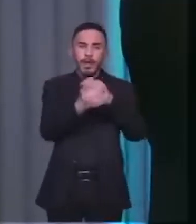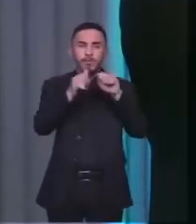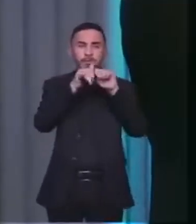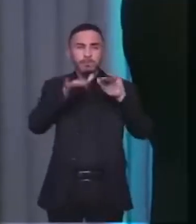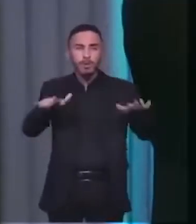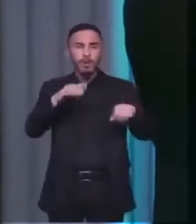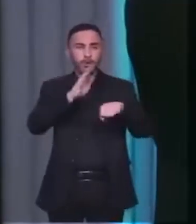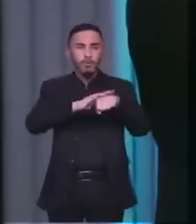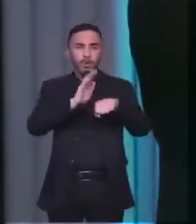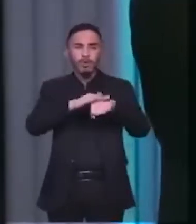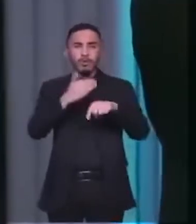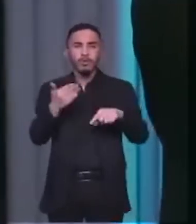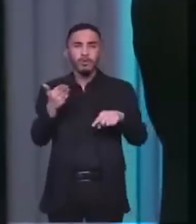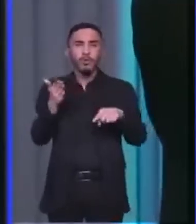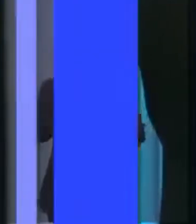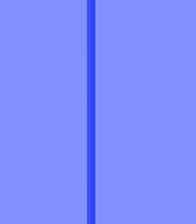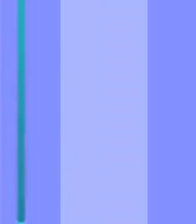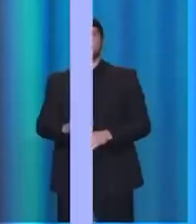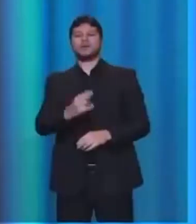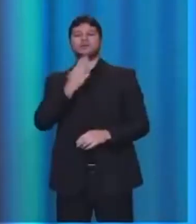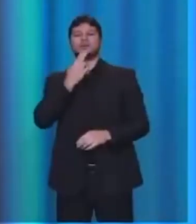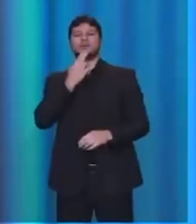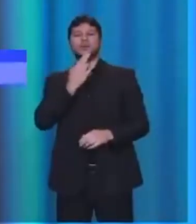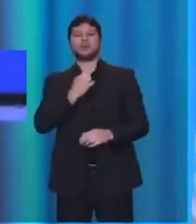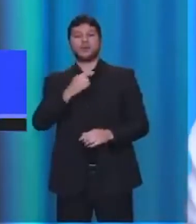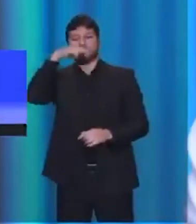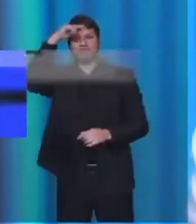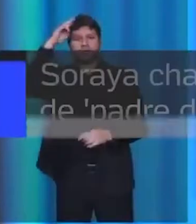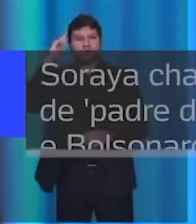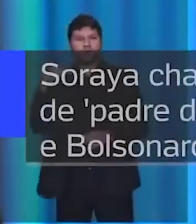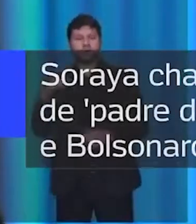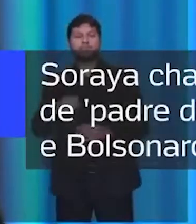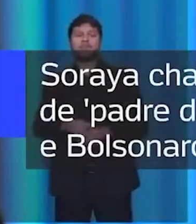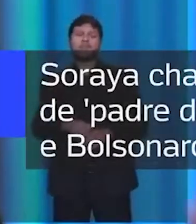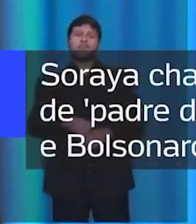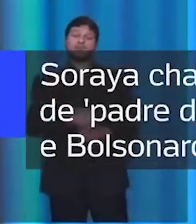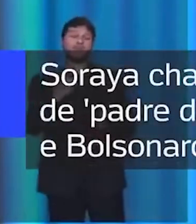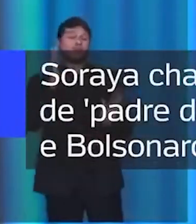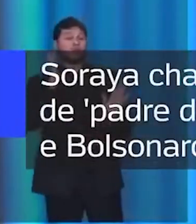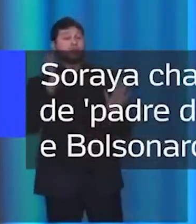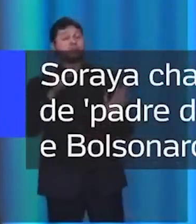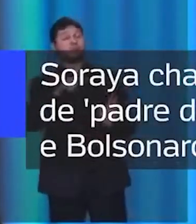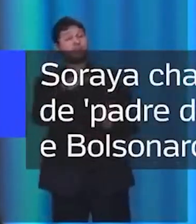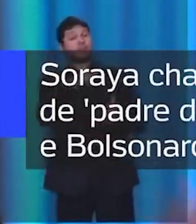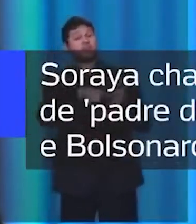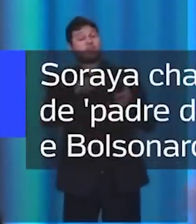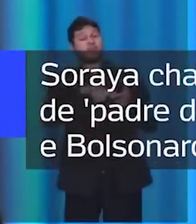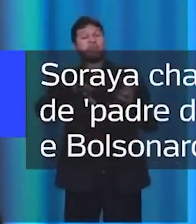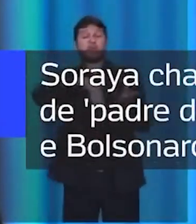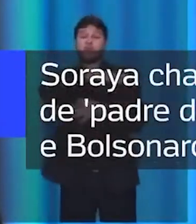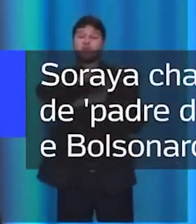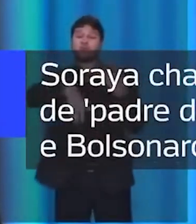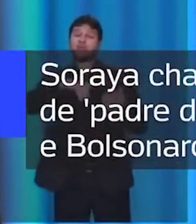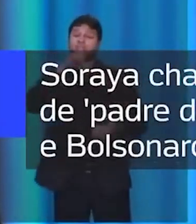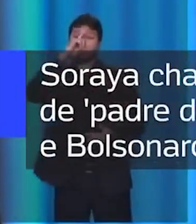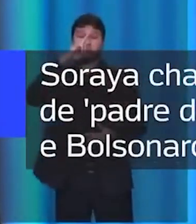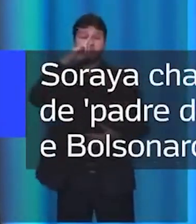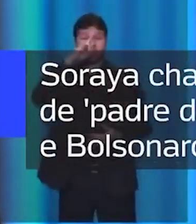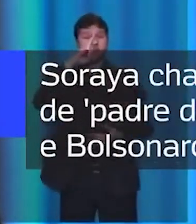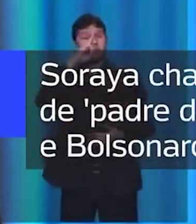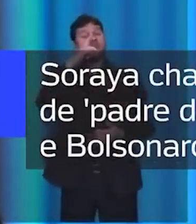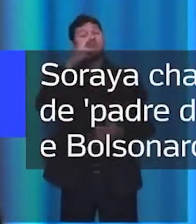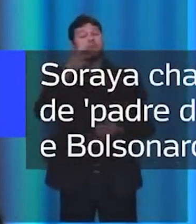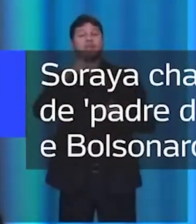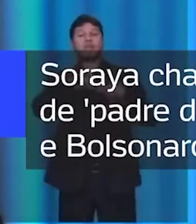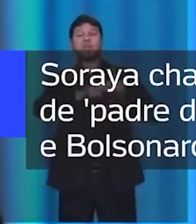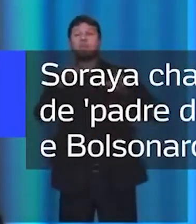o senhor deu a extrema unção? Eu acho que o senhor vai se dar mal com o seu candidato, o senhor vai arrumar confusão aí, perigoso perder o